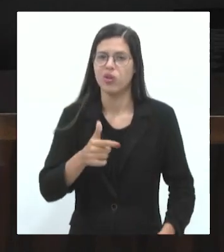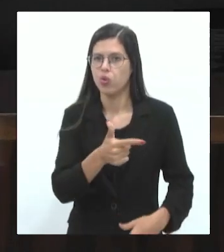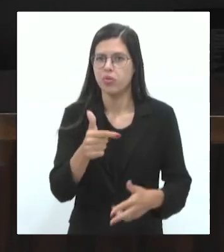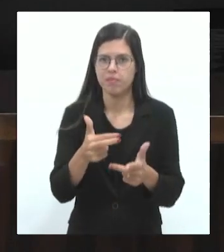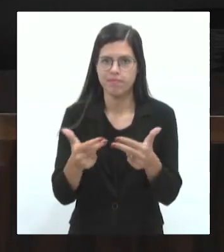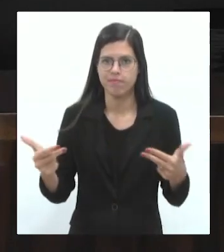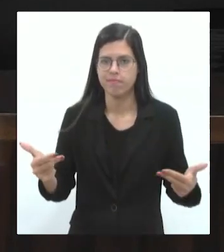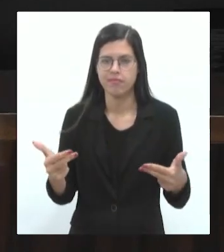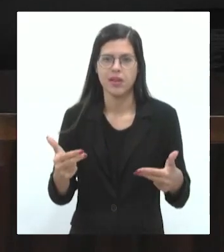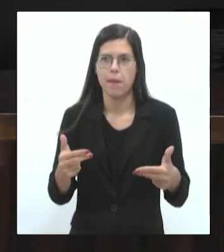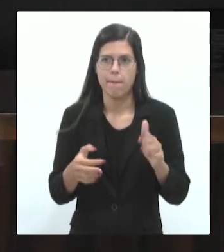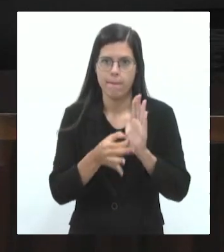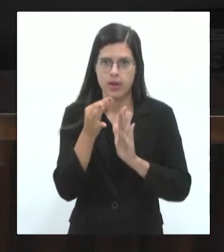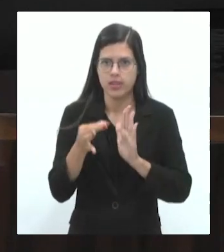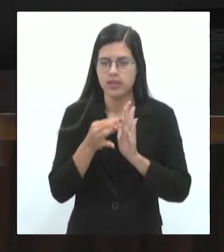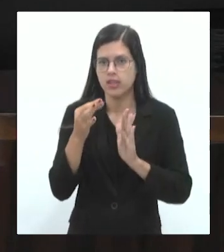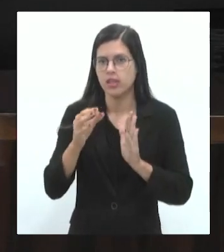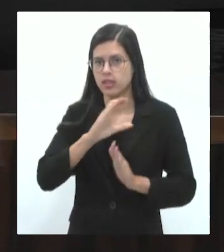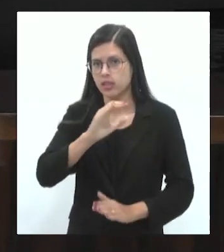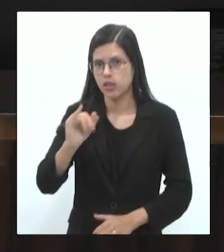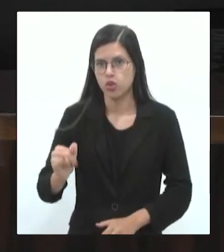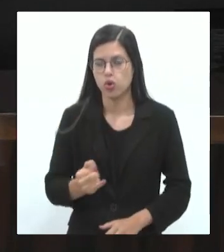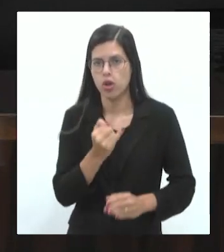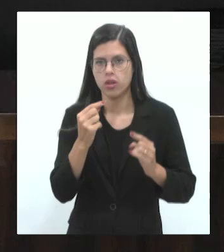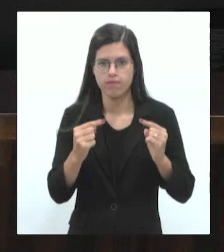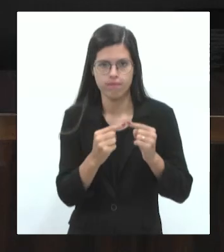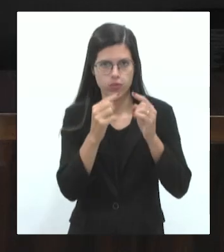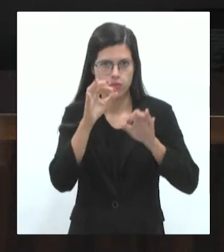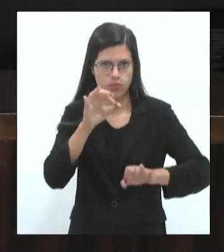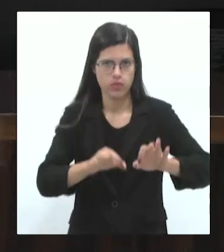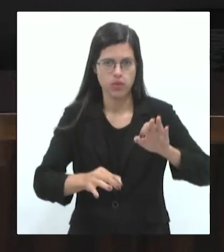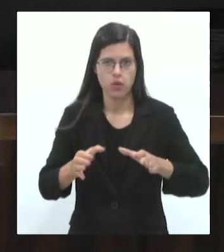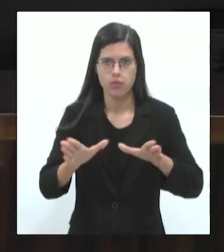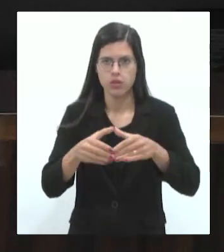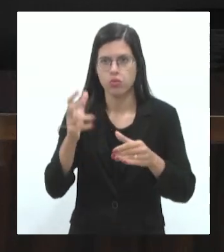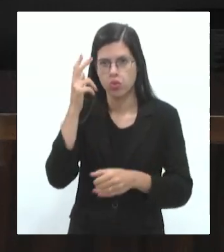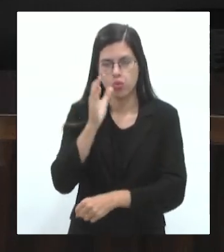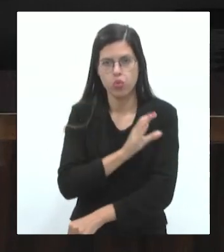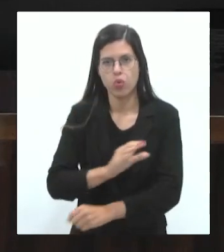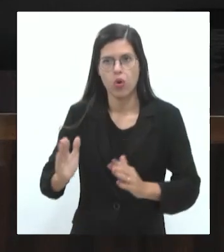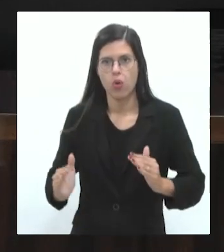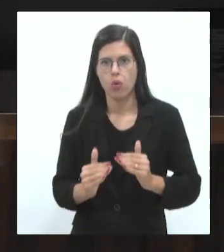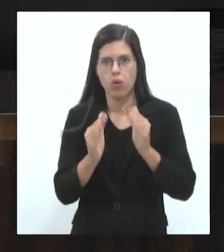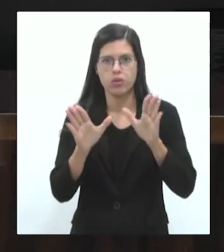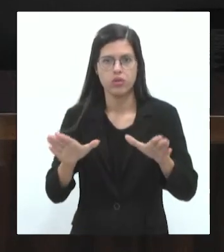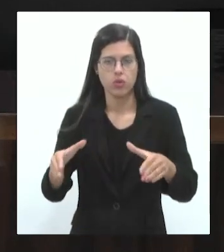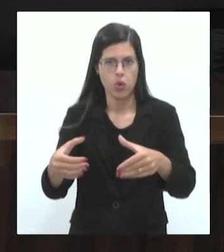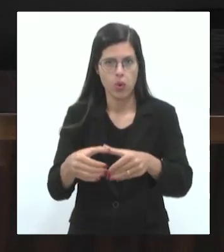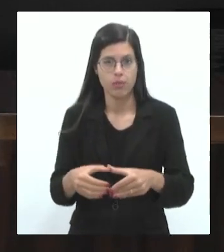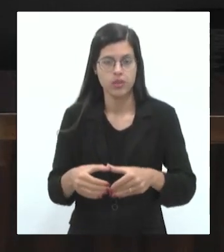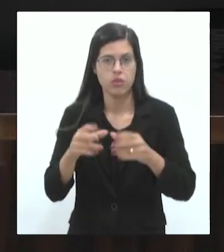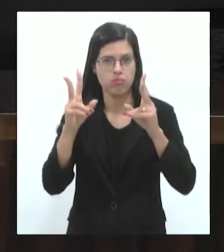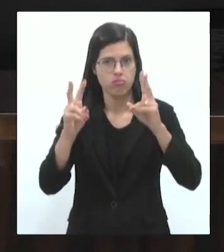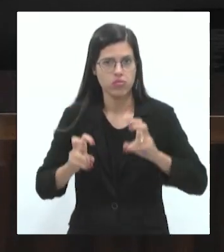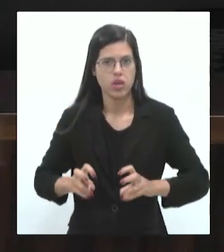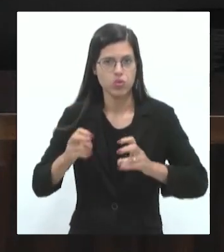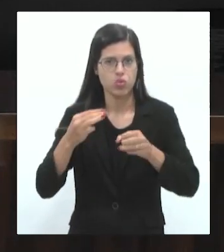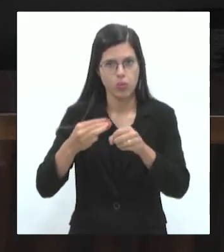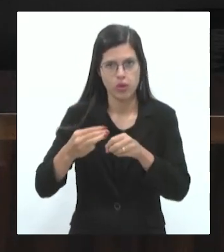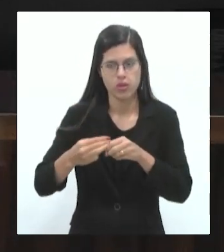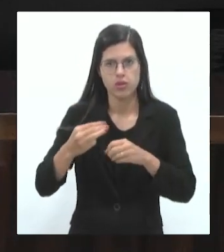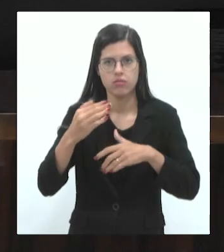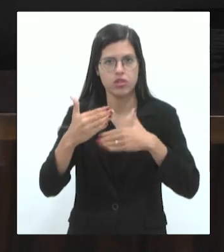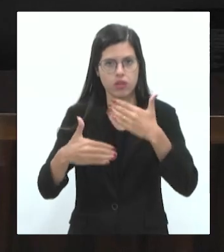Pareceres das comissões Constituição e Justiça pela juridicidade de cultura favorável e de assuntos municipais de